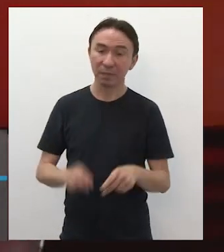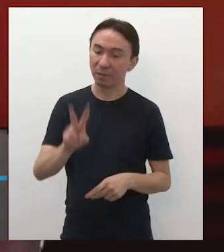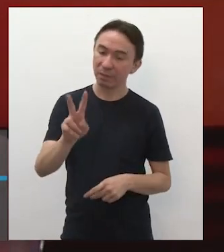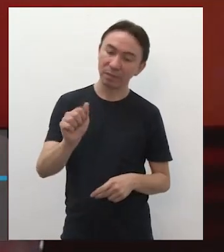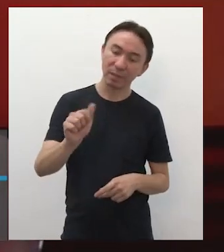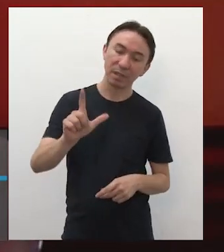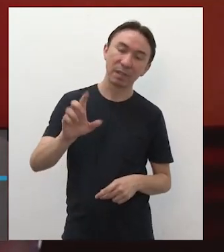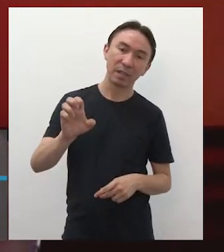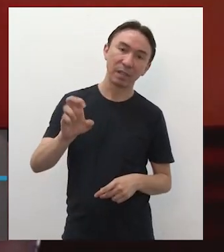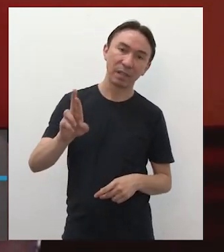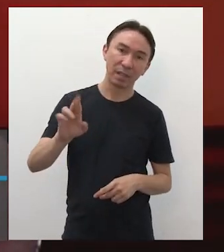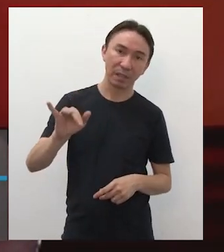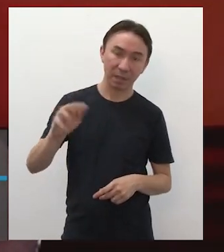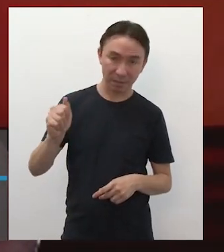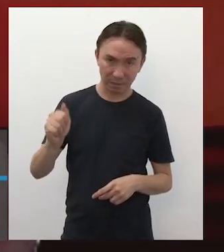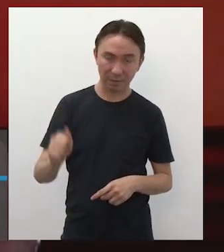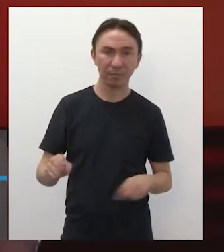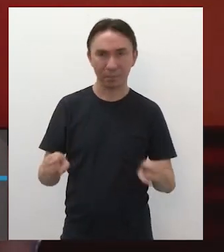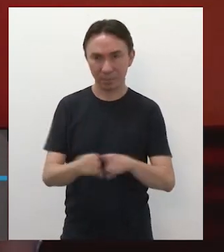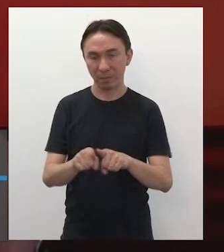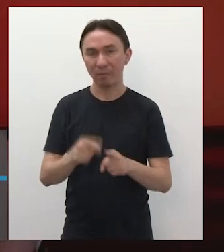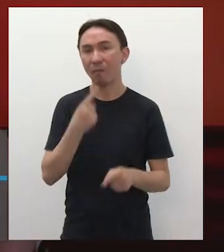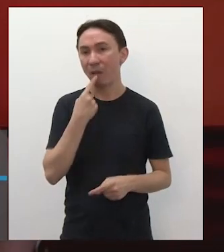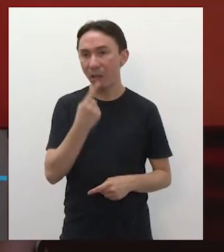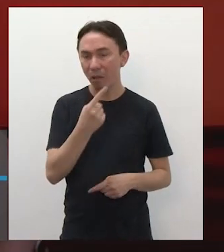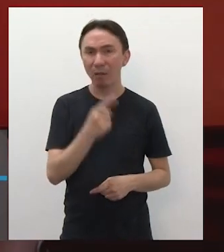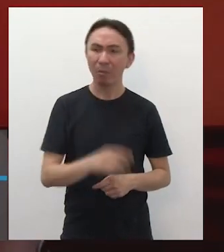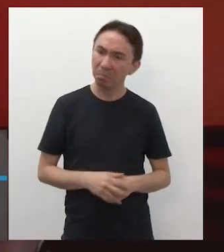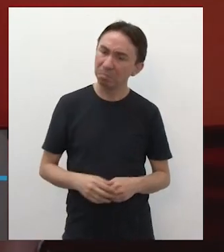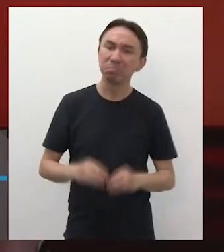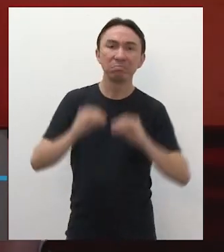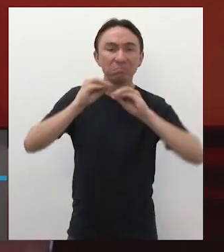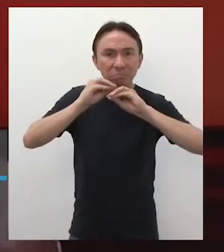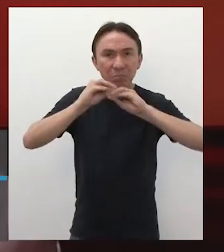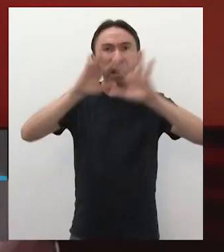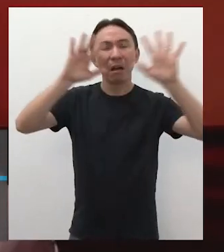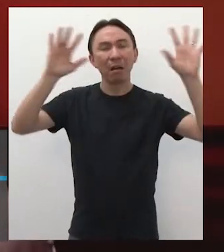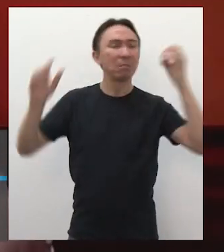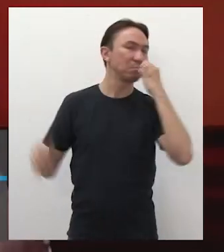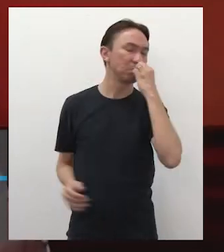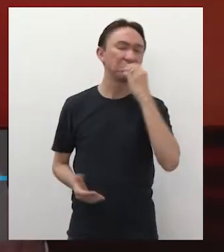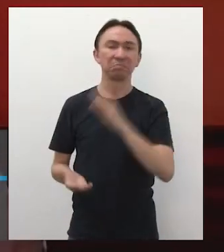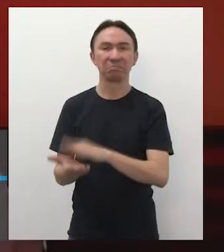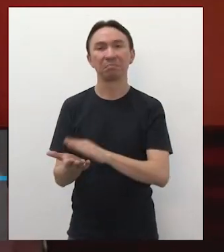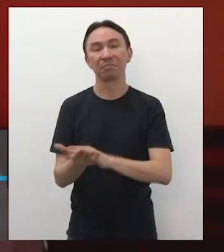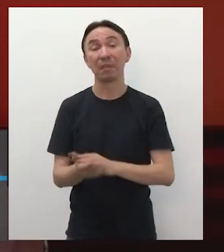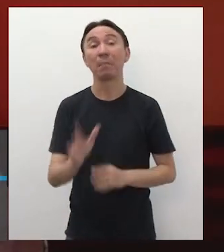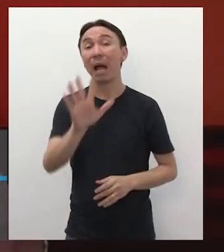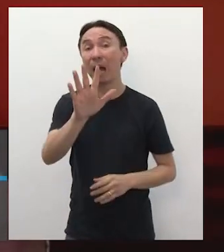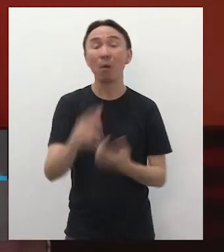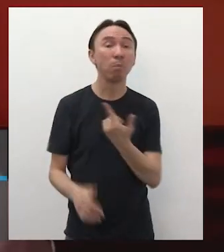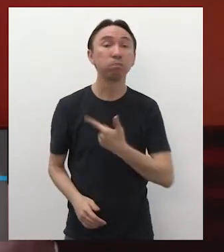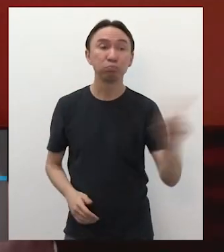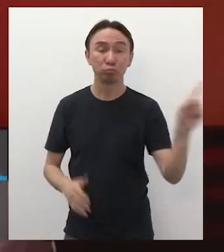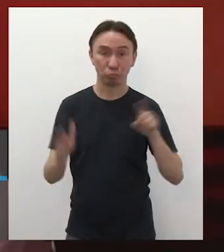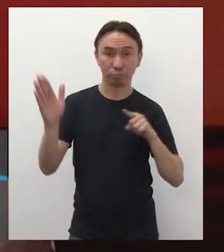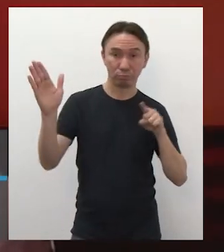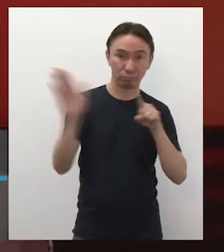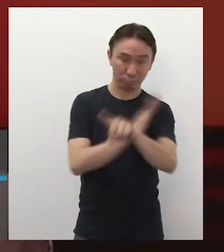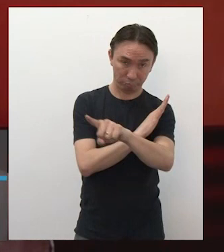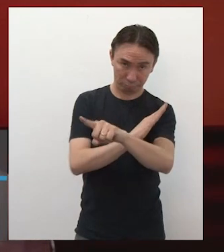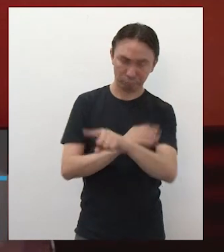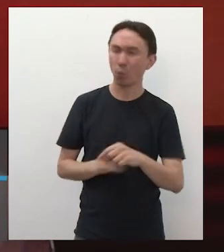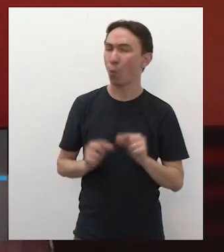que é um ótimo esclarecimento. E a gente tem aqui uma pergunta que é a seguinte: em nossa